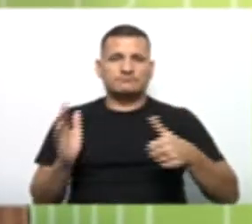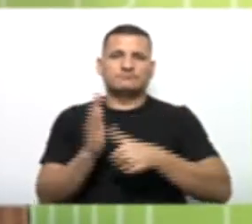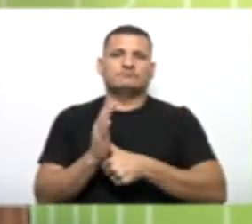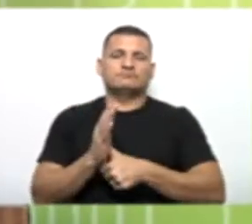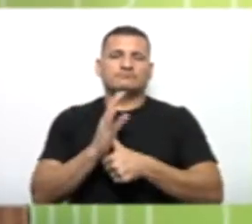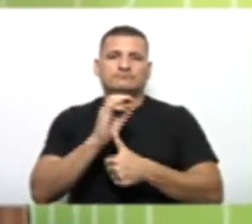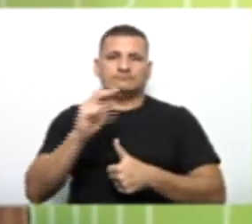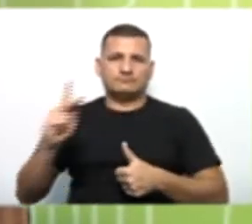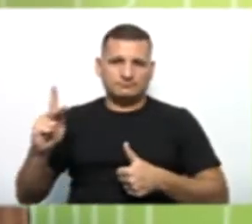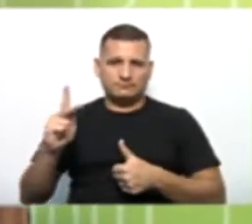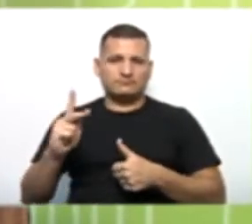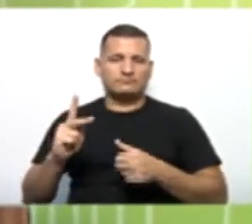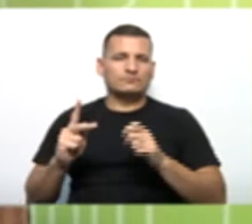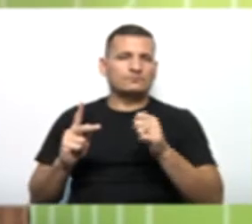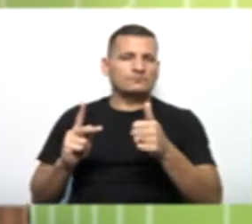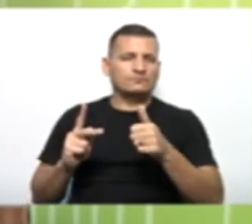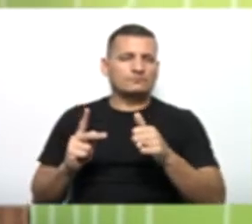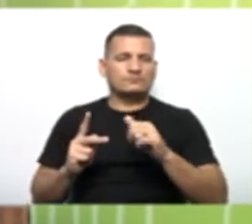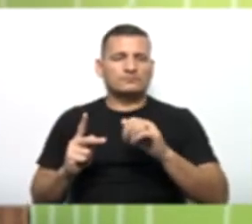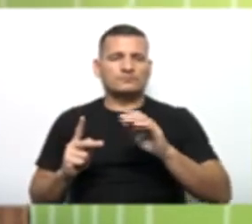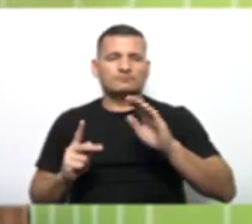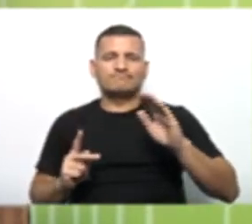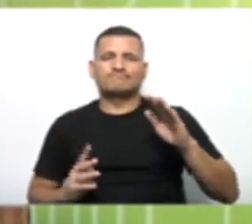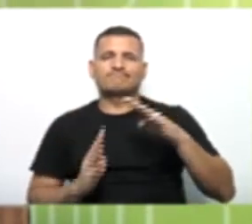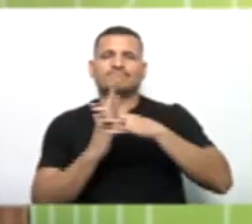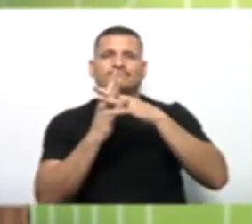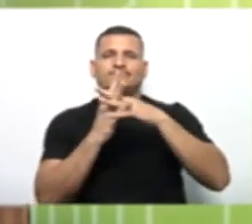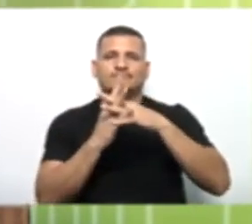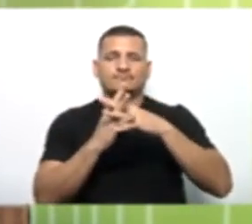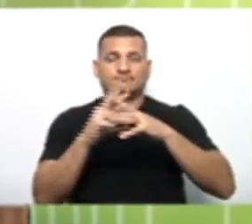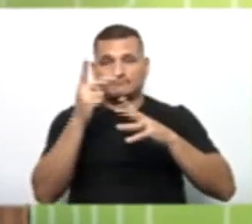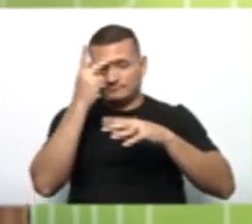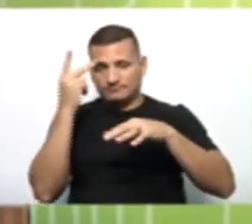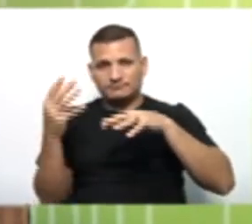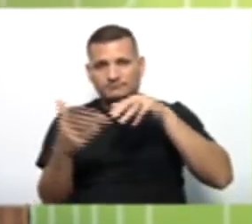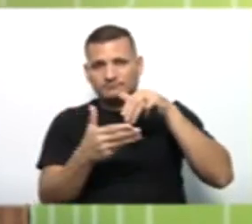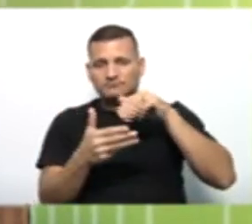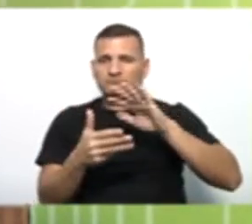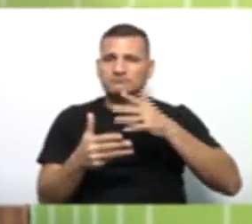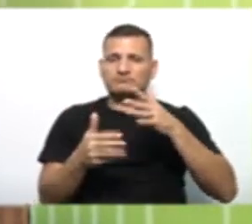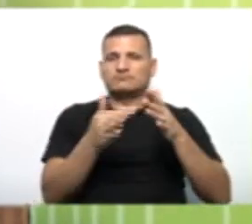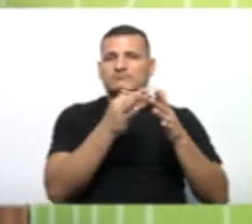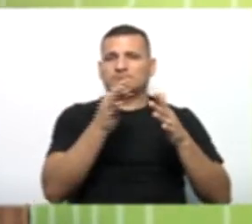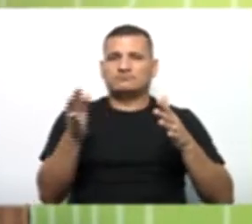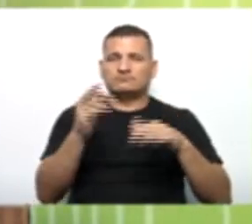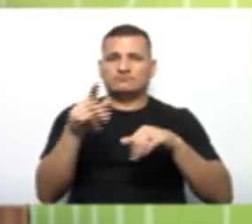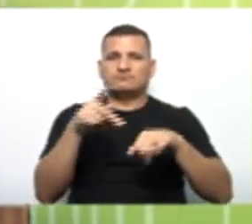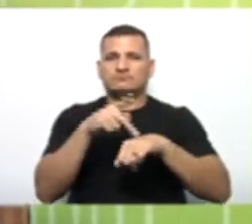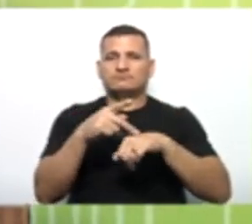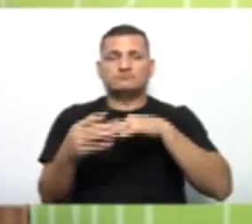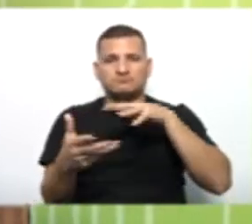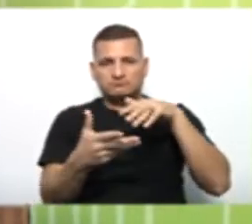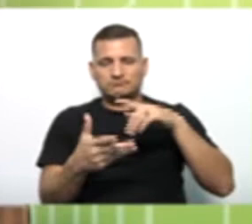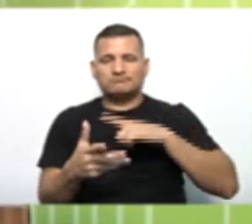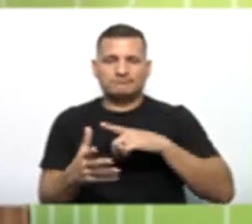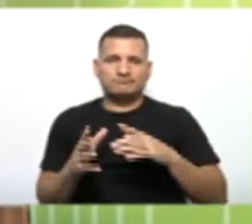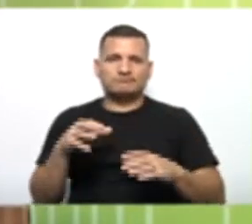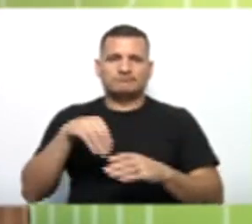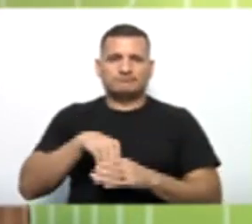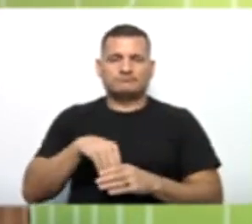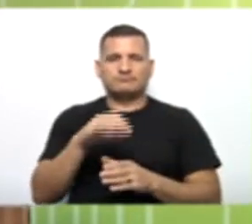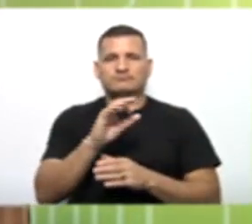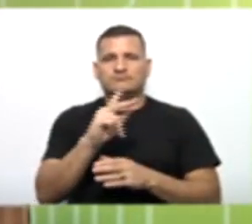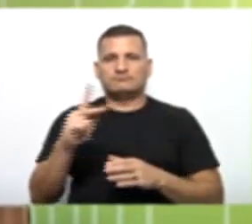cooperativas em quase quase um bilhão de pessoas no mundo em mais de 100 países no mundo também fazem parte do cooperativos